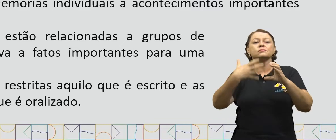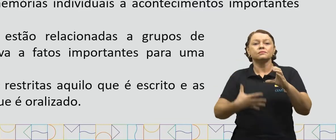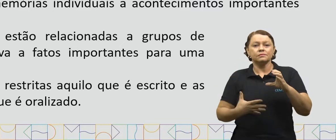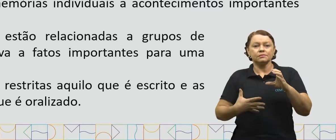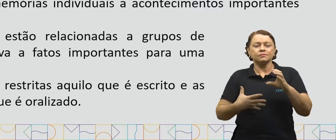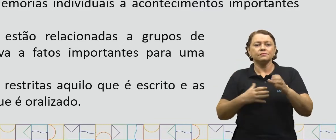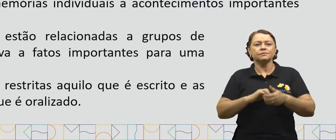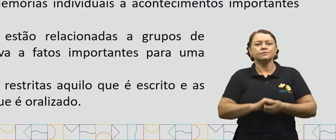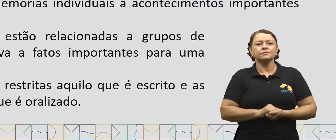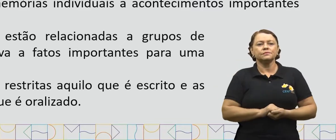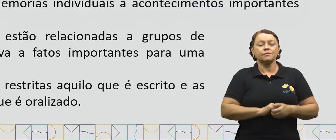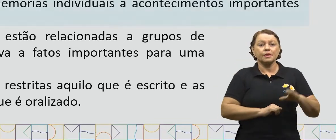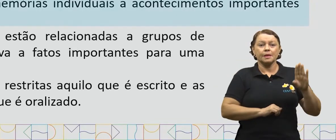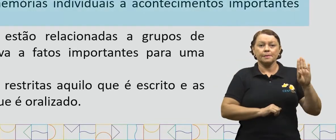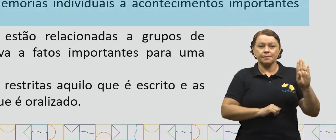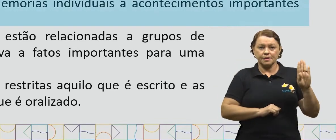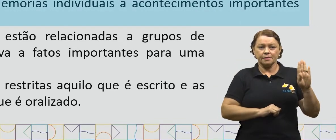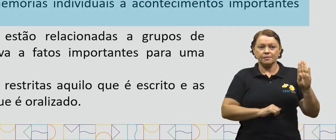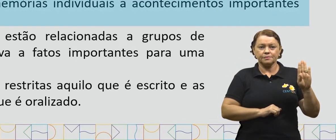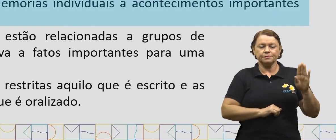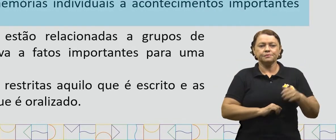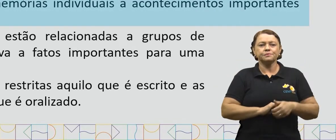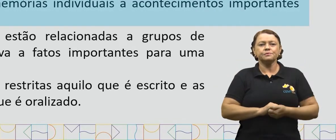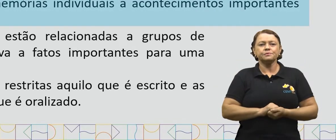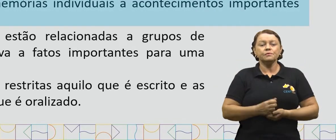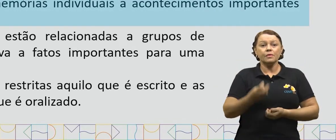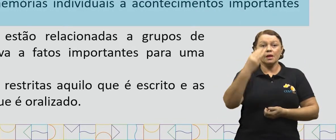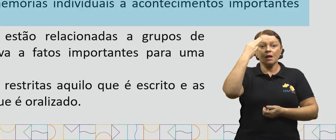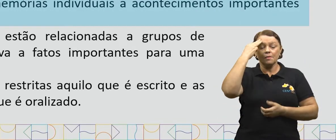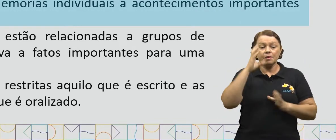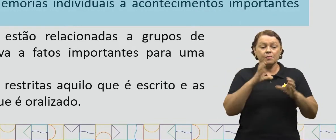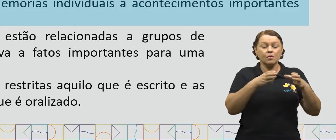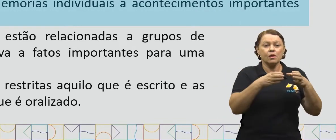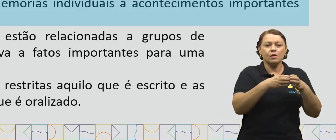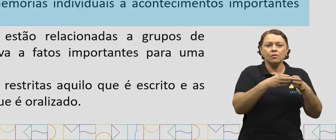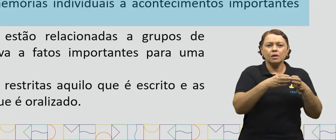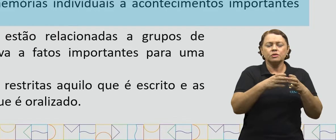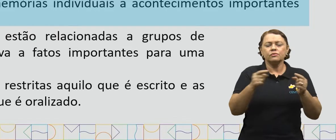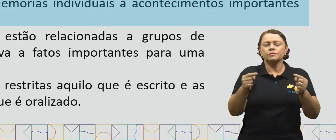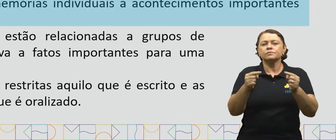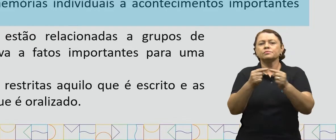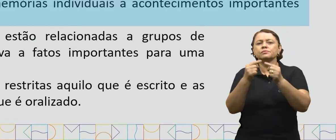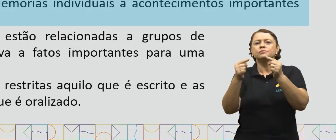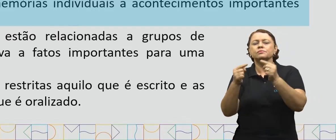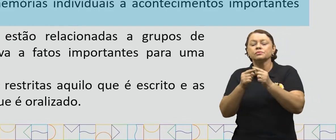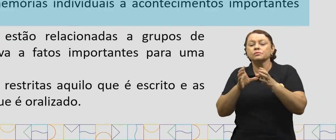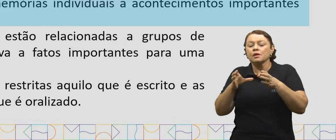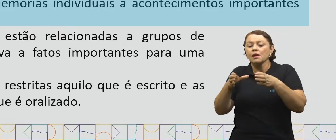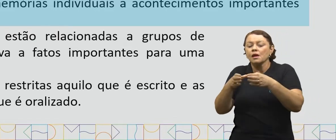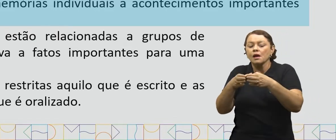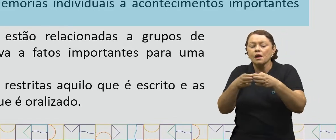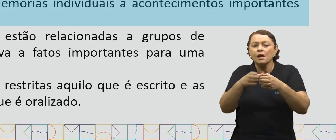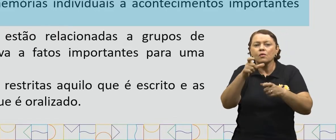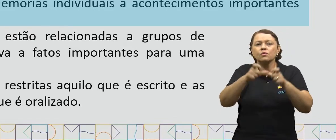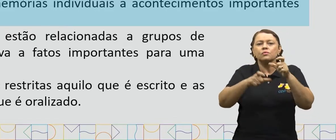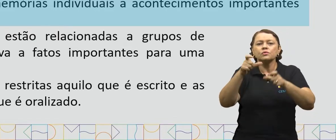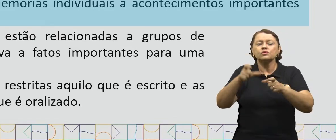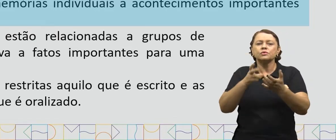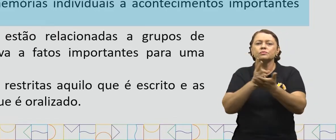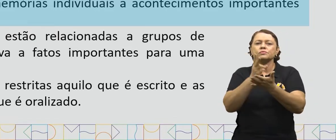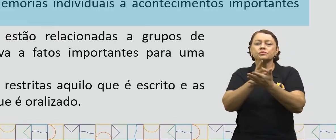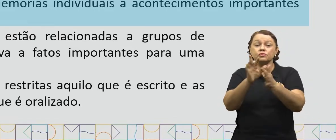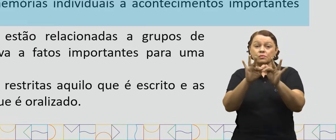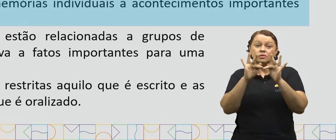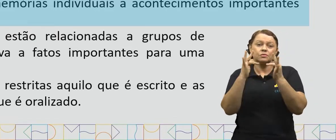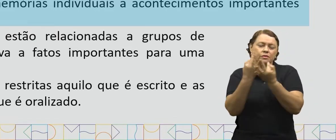característica. Alternativa B. A memória coletiva está relacionada a grupo de pessoas de uma